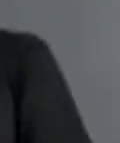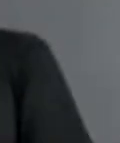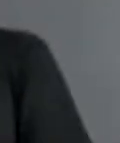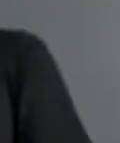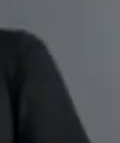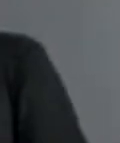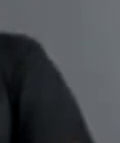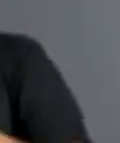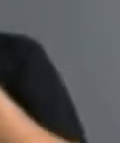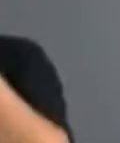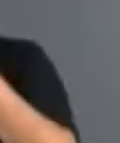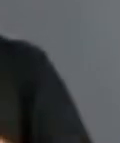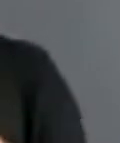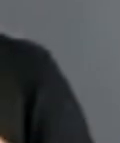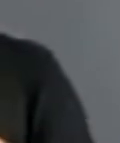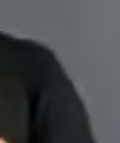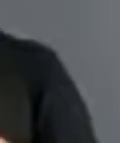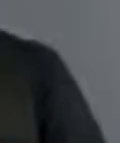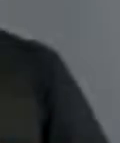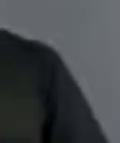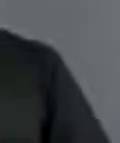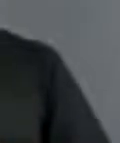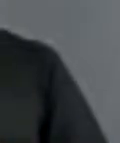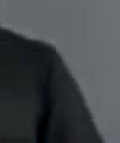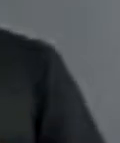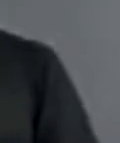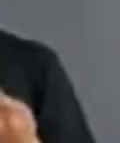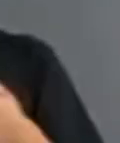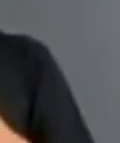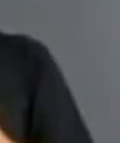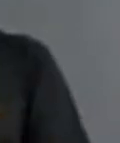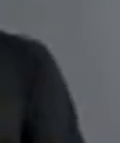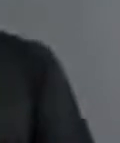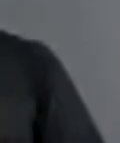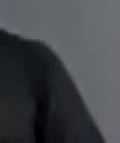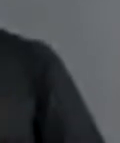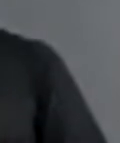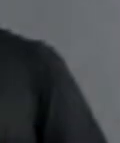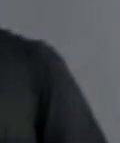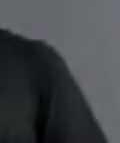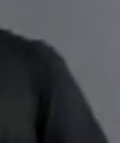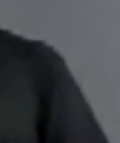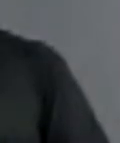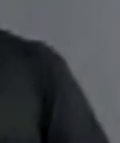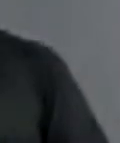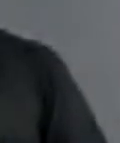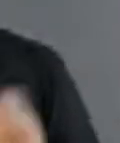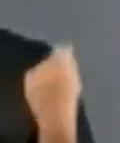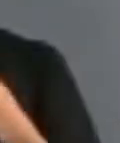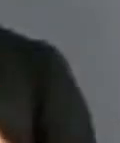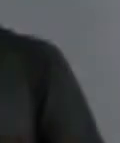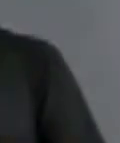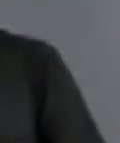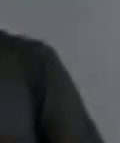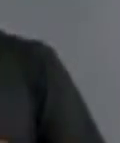democracia. E vamos deixar, para concluir, senhor presidente, eu quero dizer o seguinte: nós precisamos